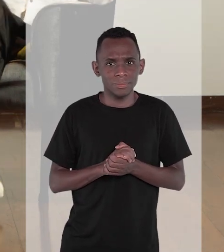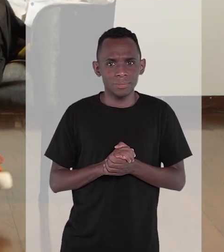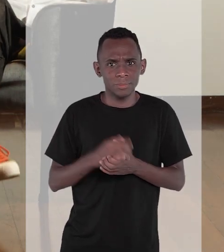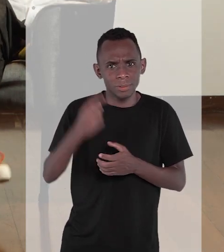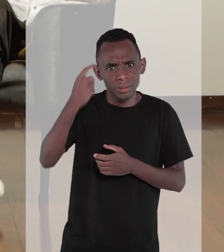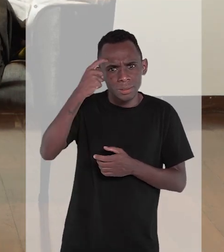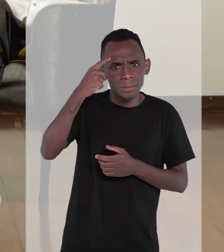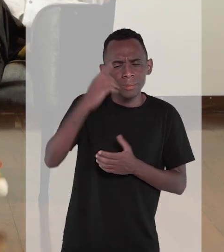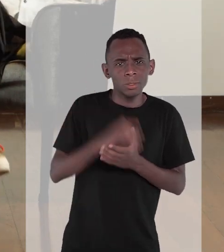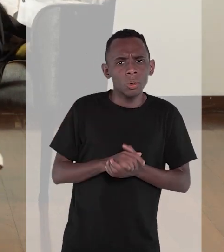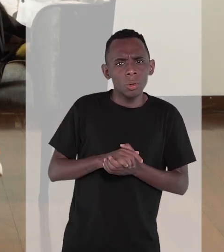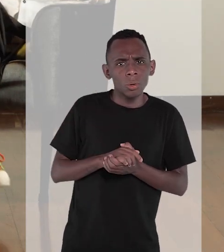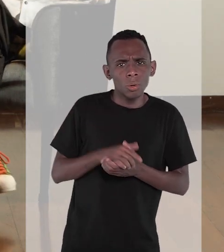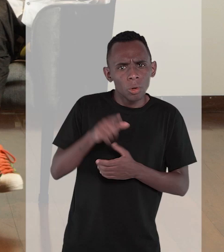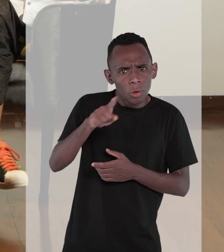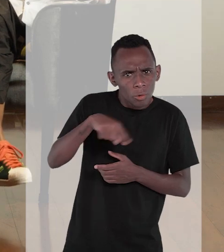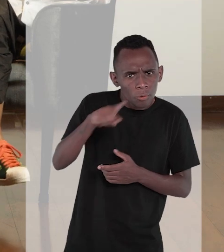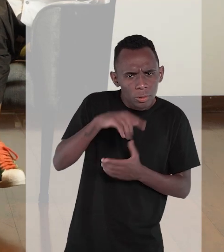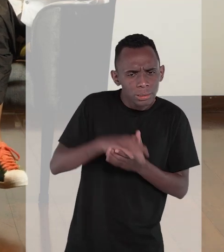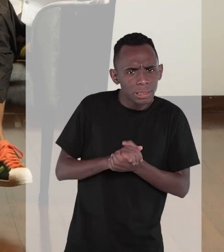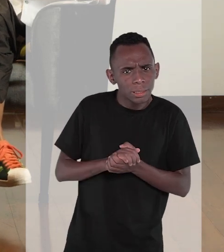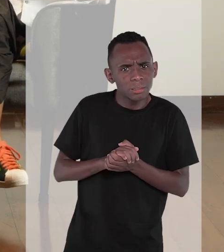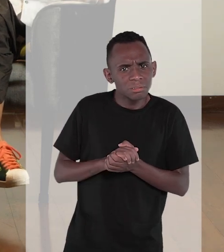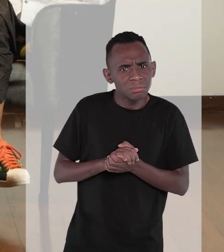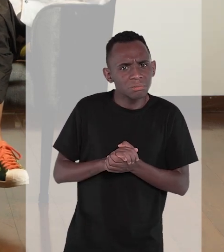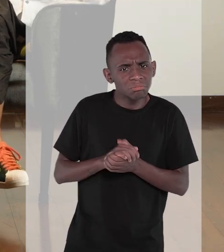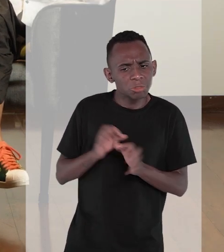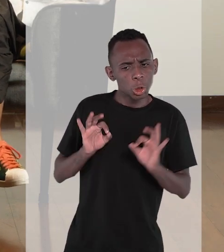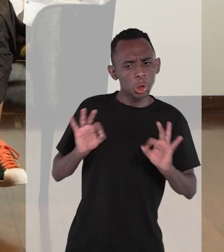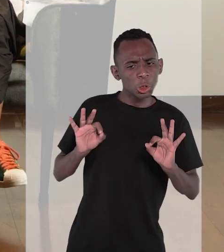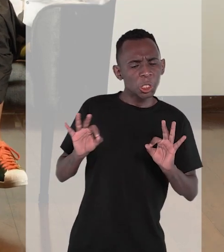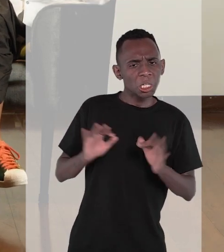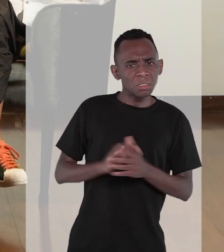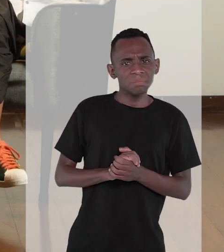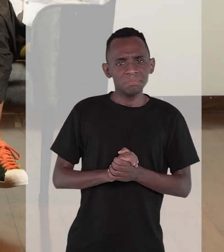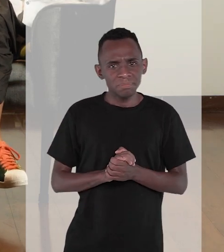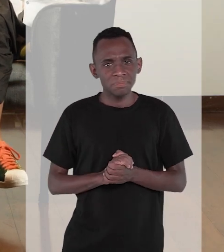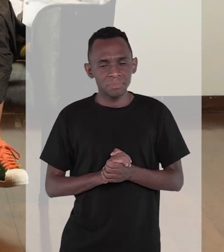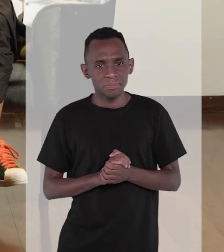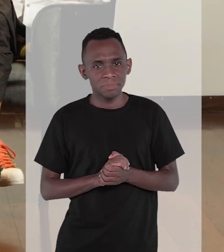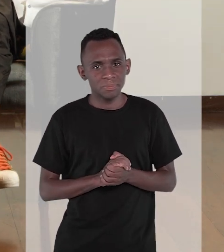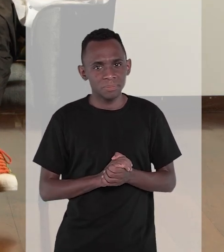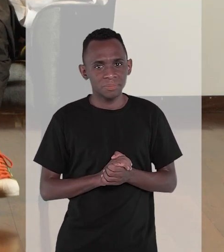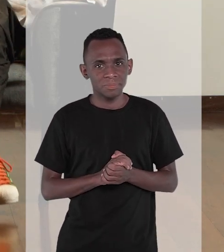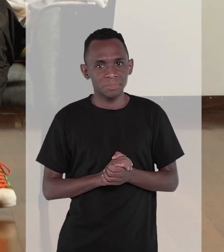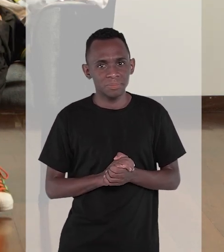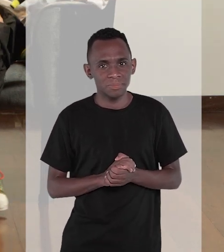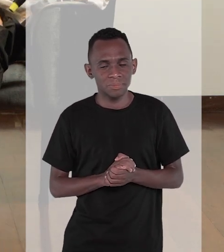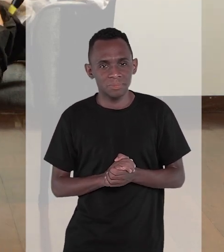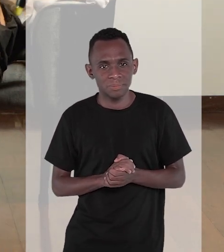Eu tô pensando agora como vocês são chiques, porque eu nunca procuro bidê no meu camarim.